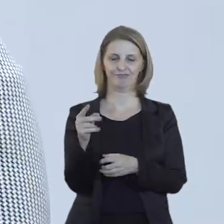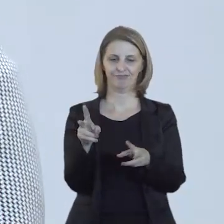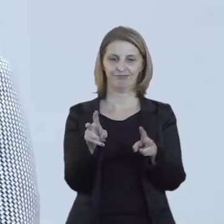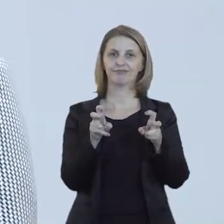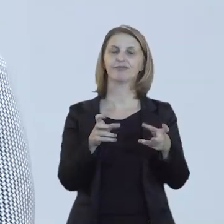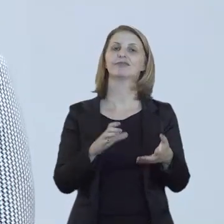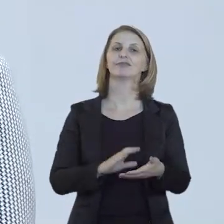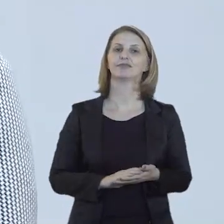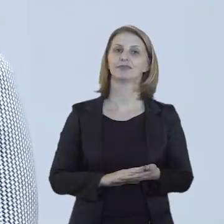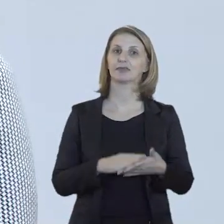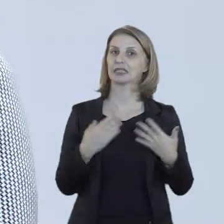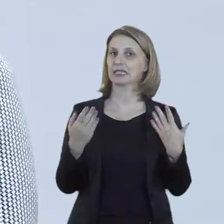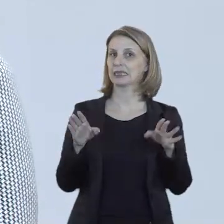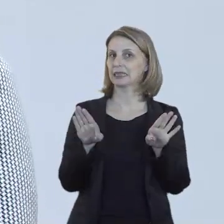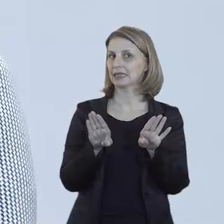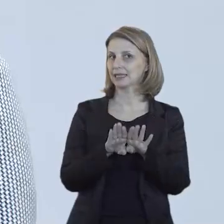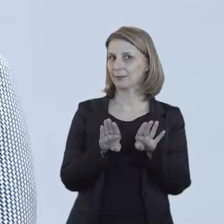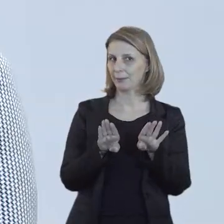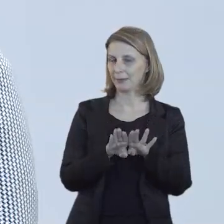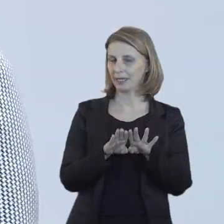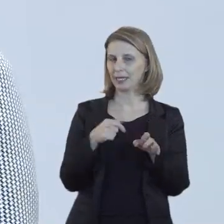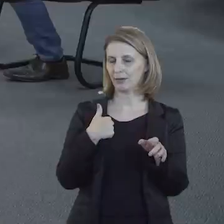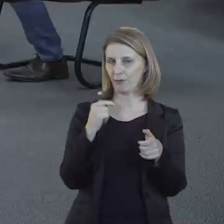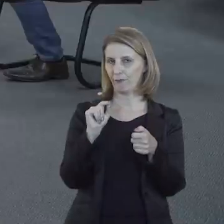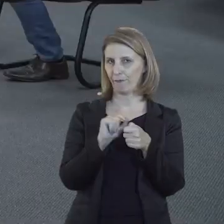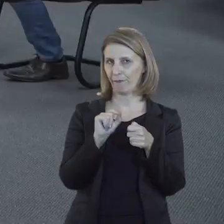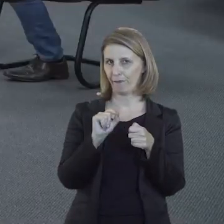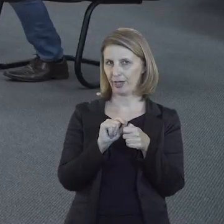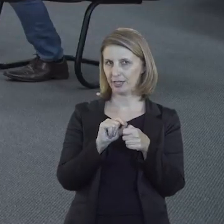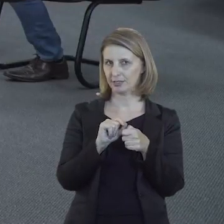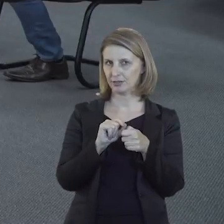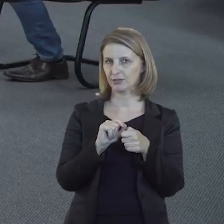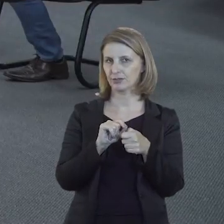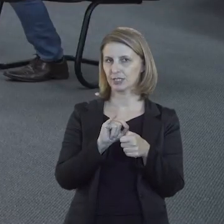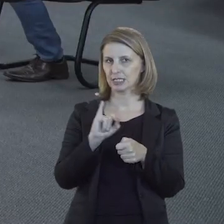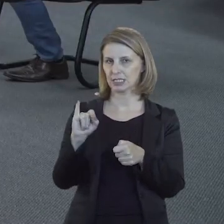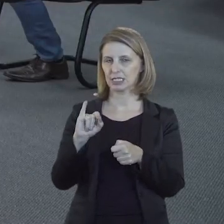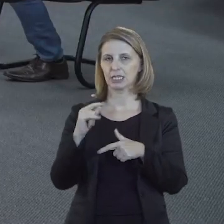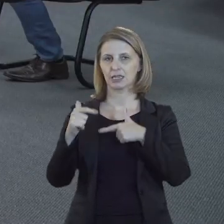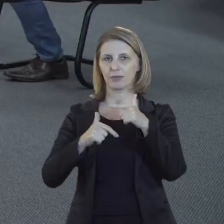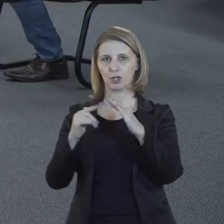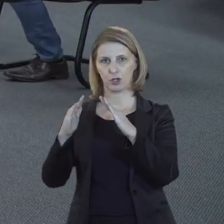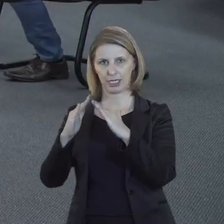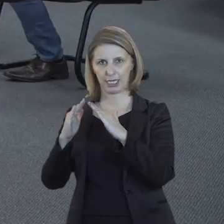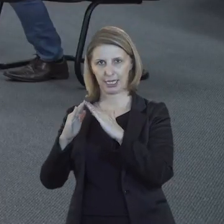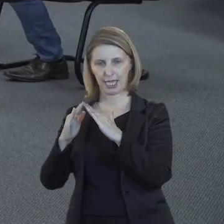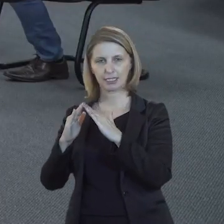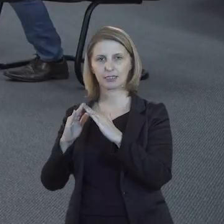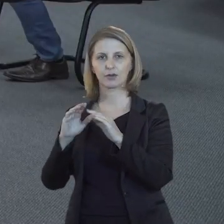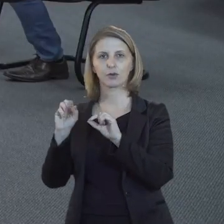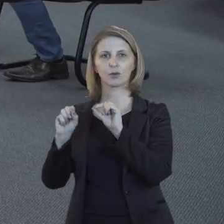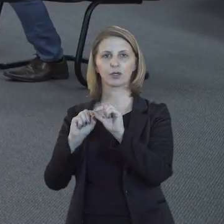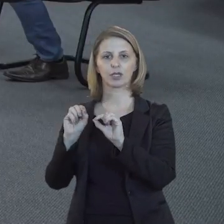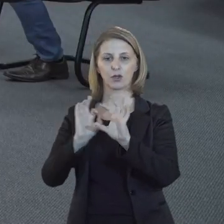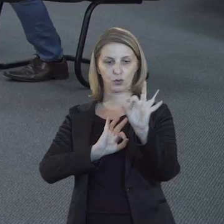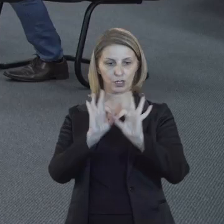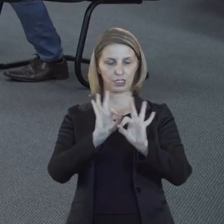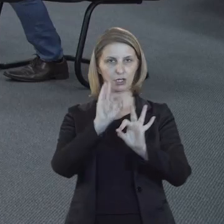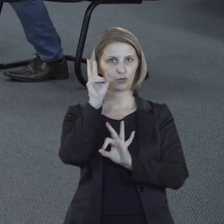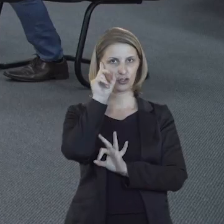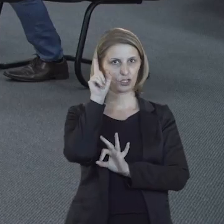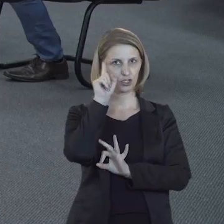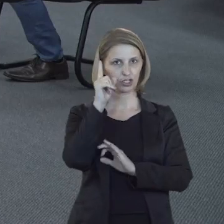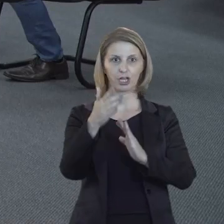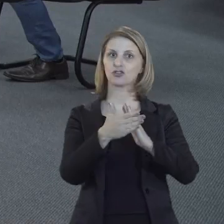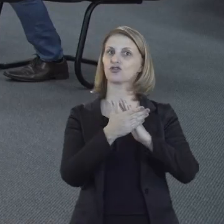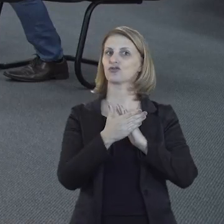foco assim para a gente olhar. Uma coisa que eu também faço, e para quem esteve em home office, né,